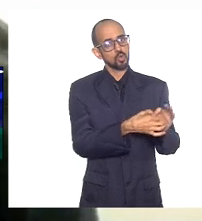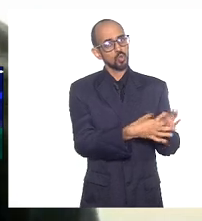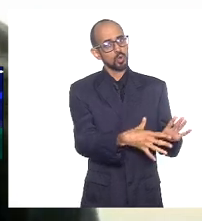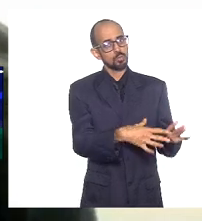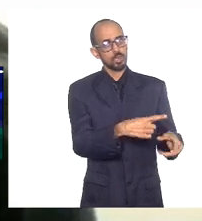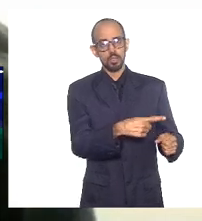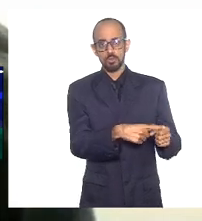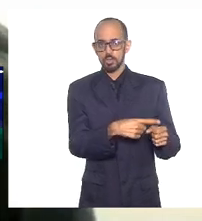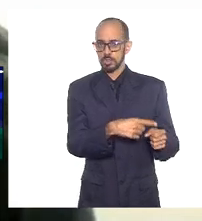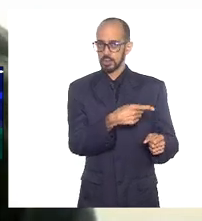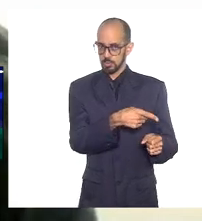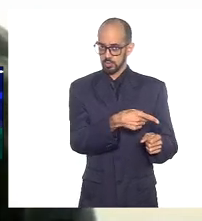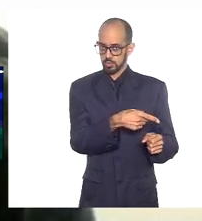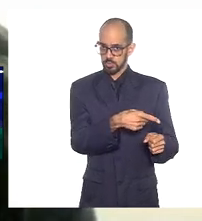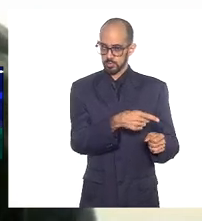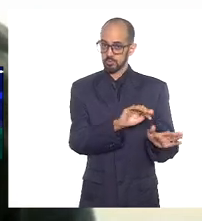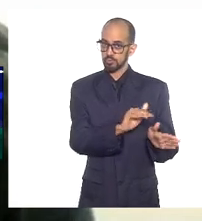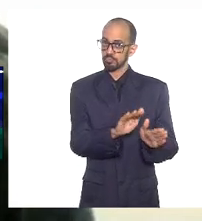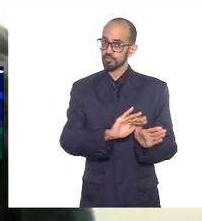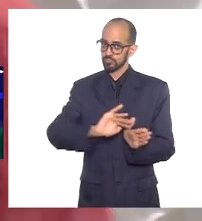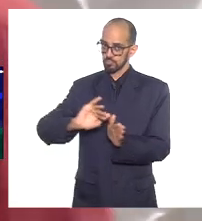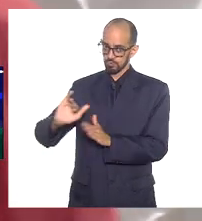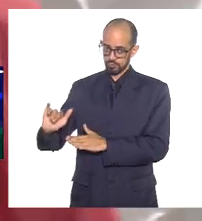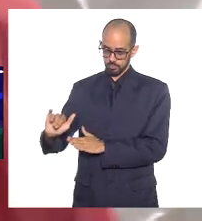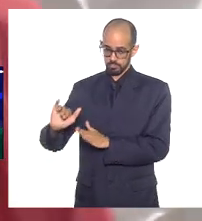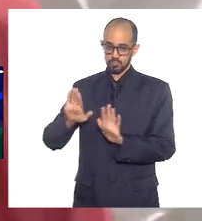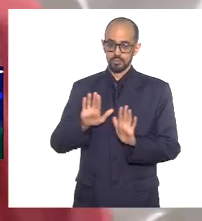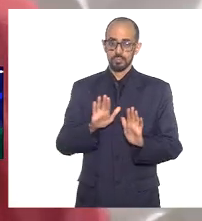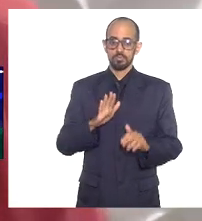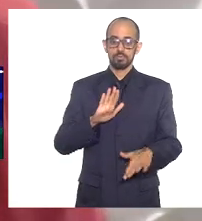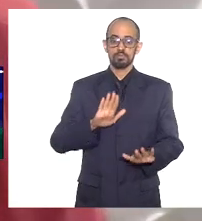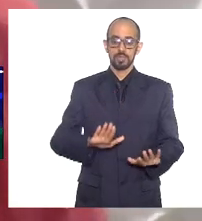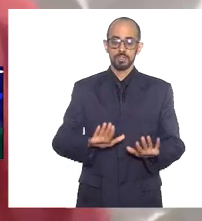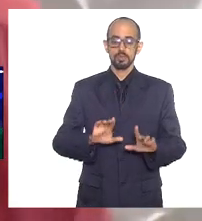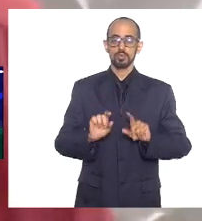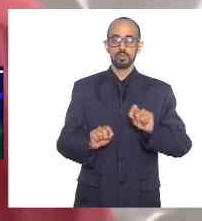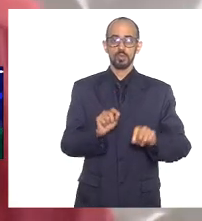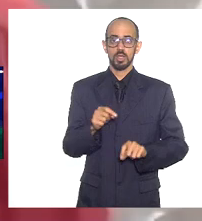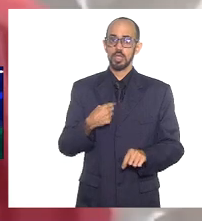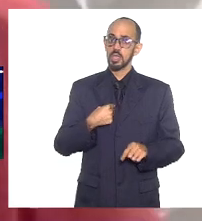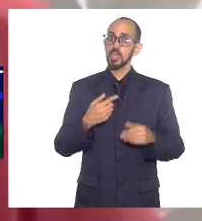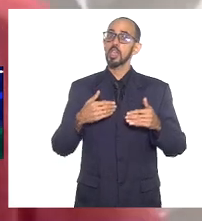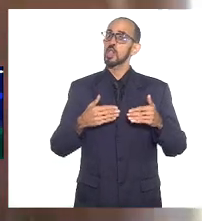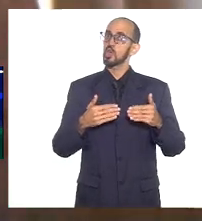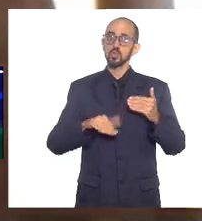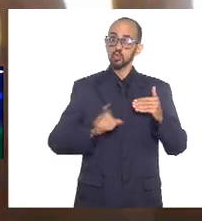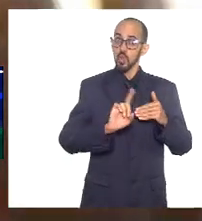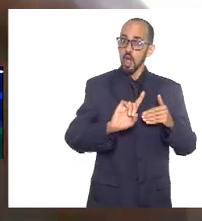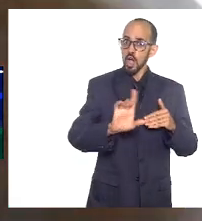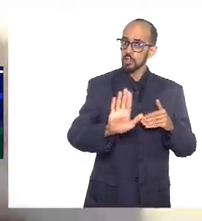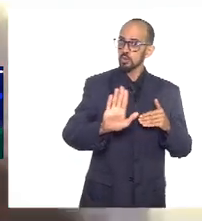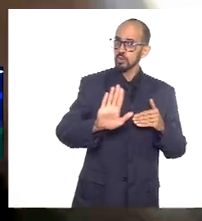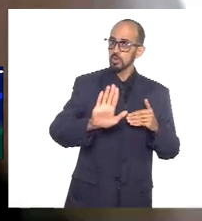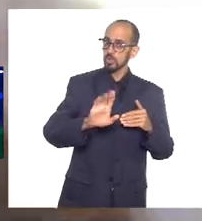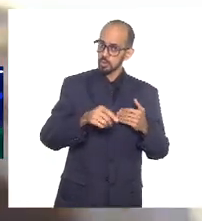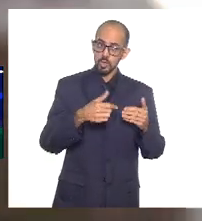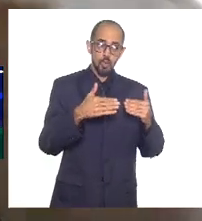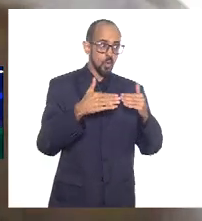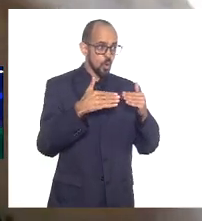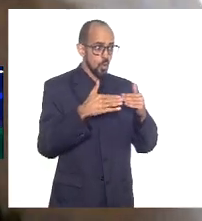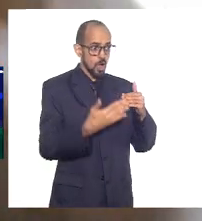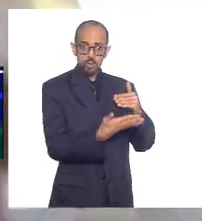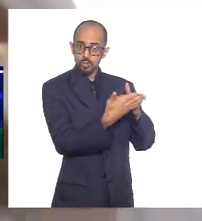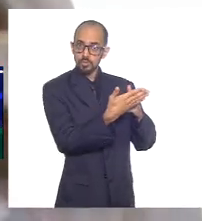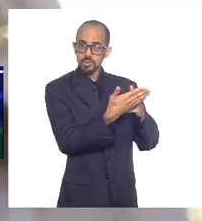Tirando isso, Rodrigo Amorim, eu não discordo do que você está dizendo. quis dar esse parâmetro para combinar